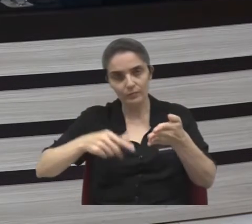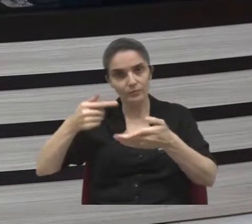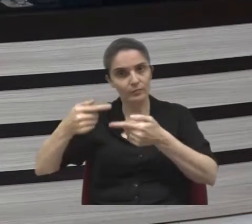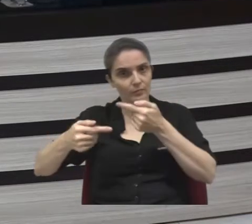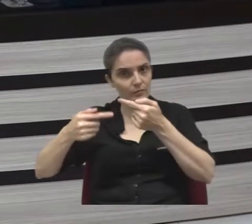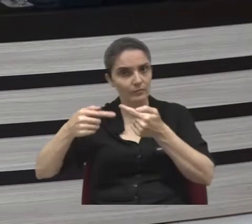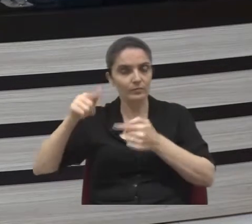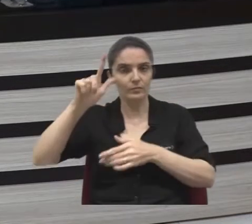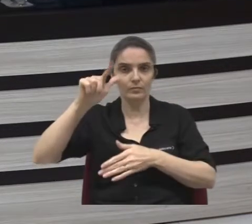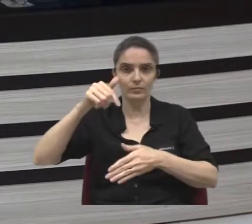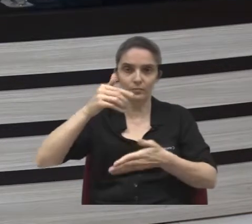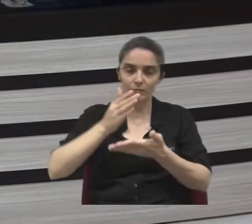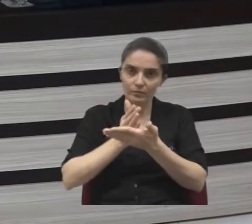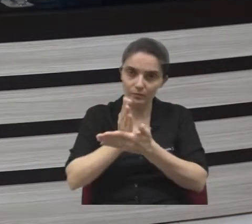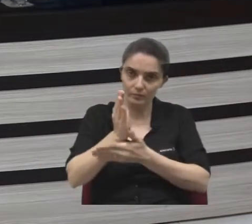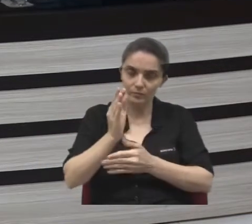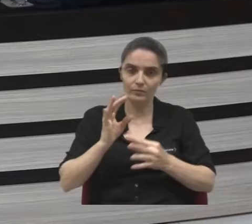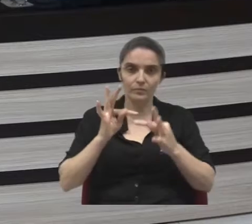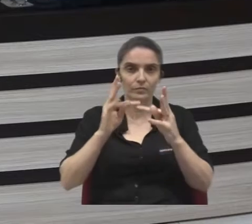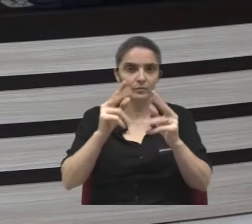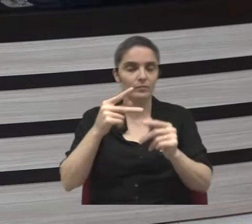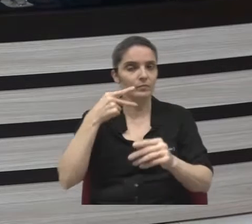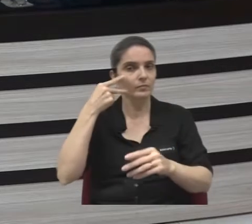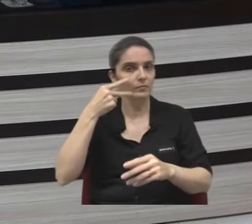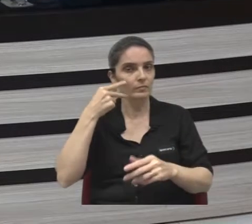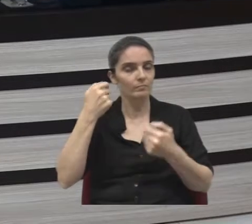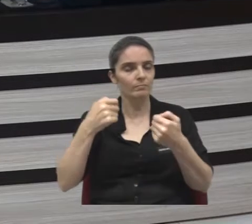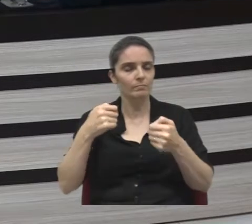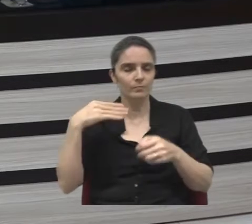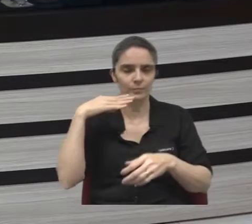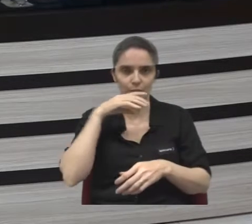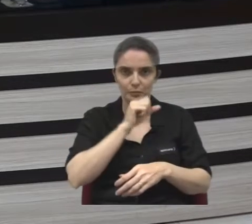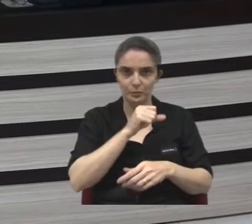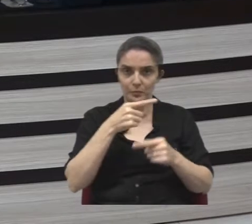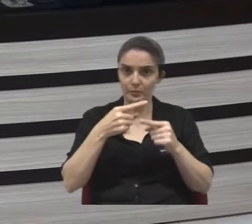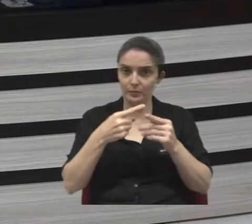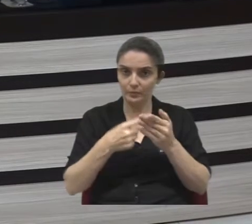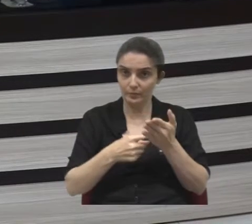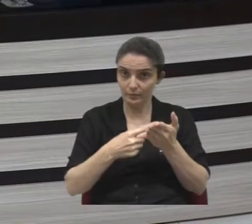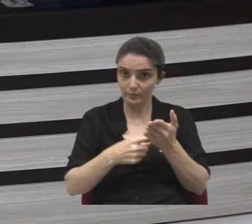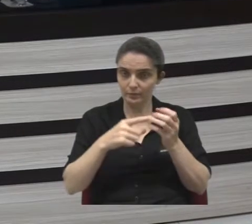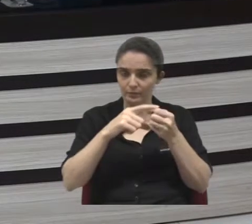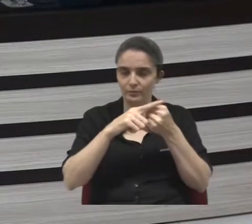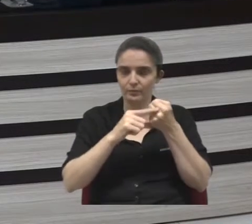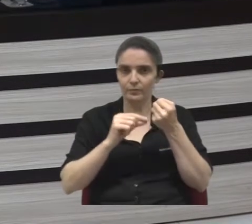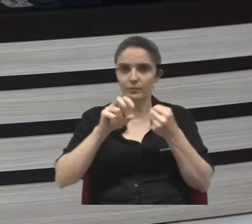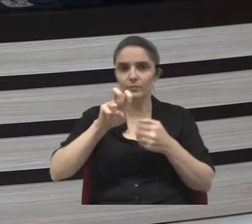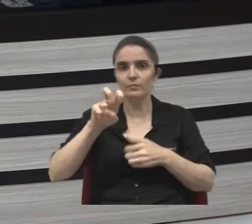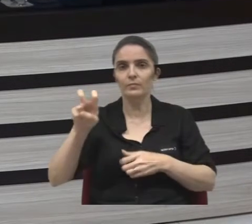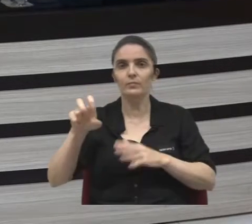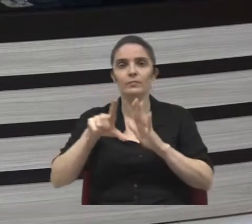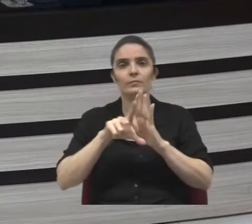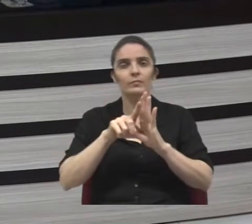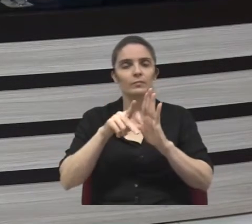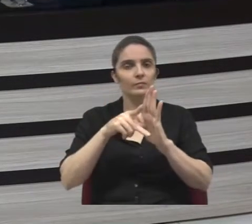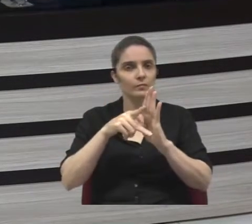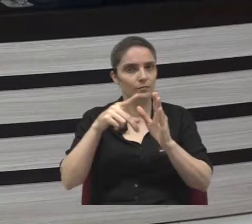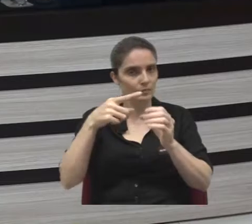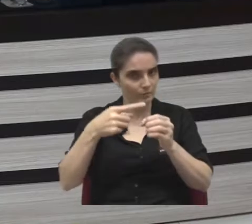aprovada pelos ilustres vereadores em regime de urgência, de conformidade com o artigo 55 da Lei Orgânica do